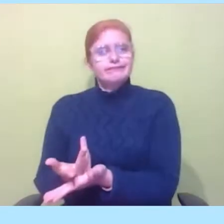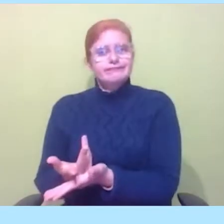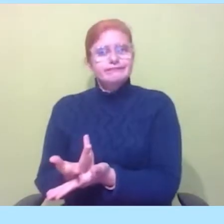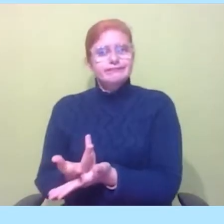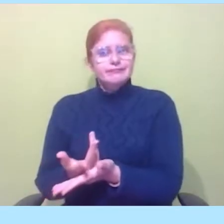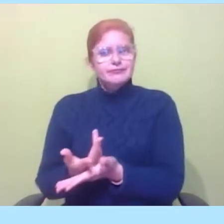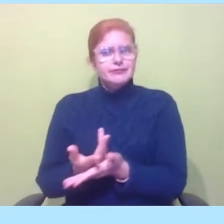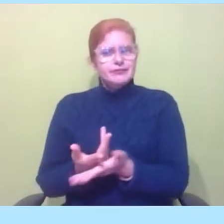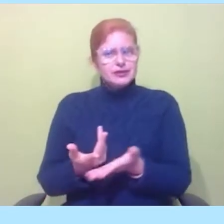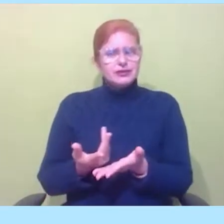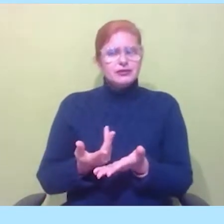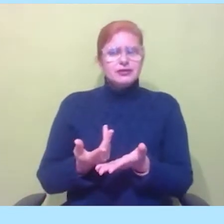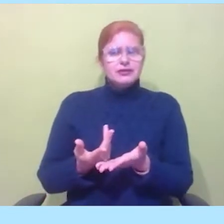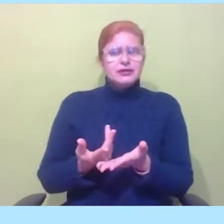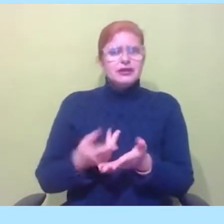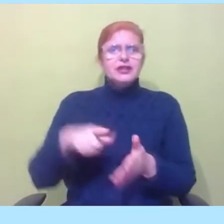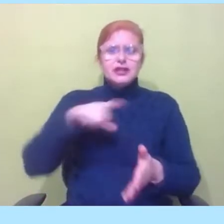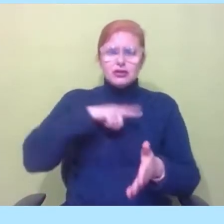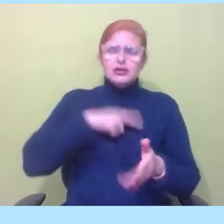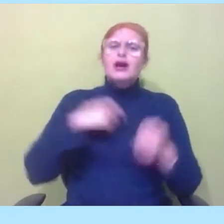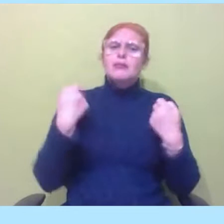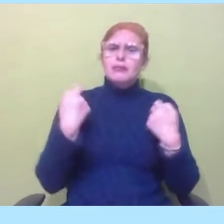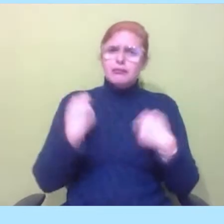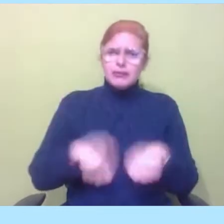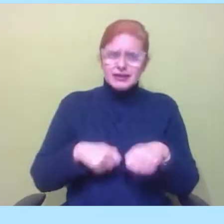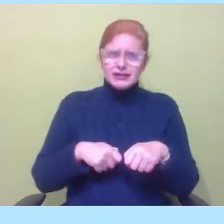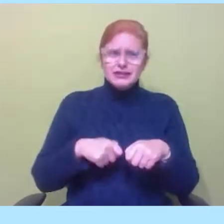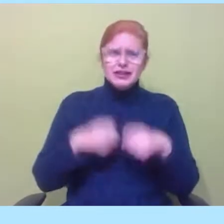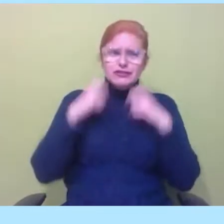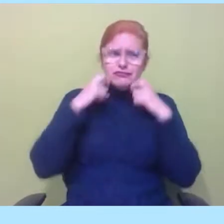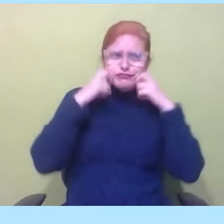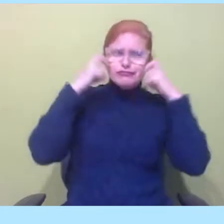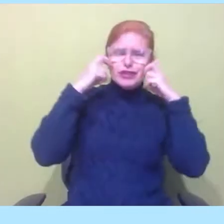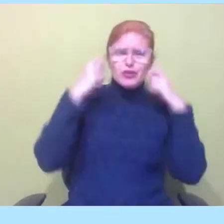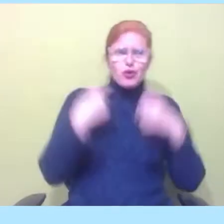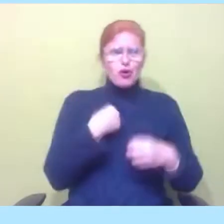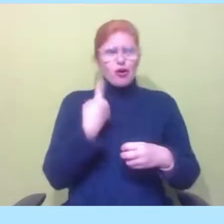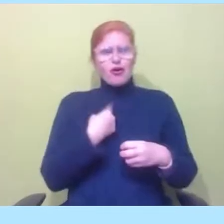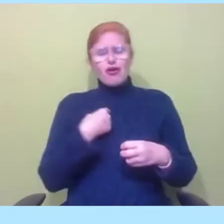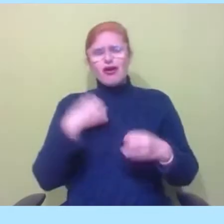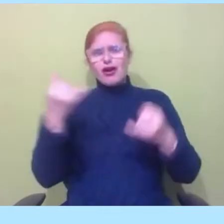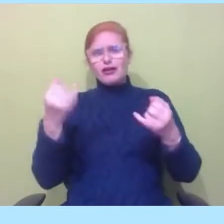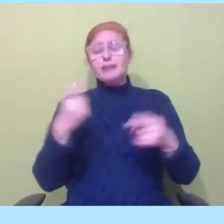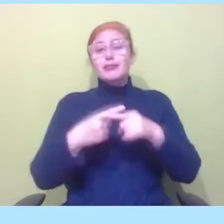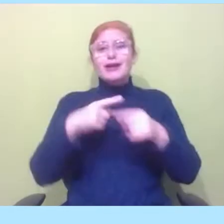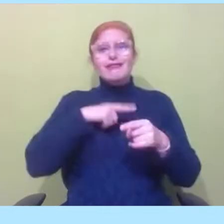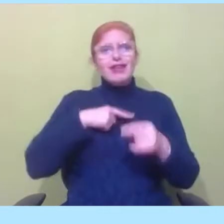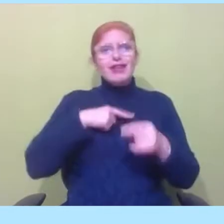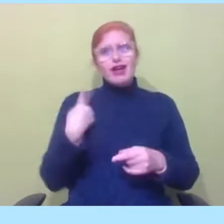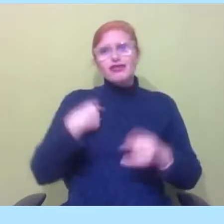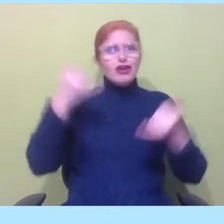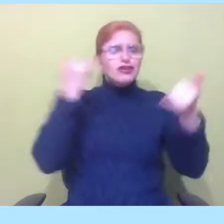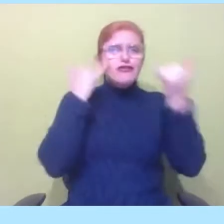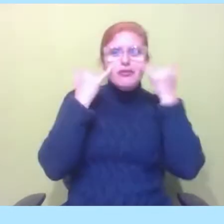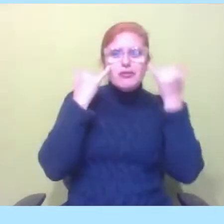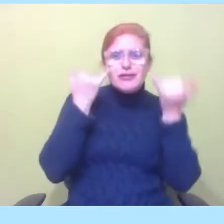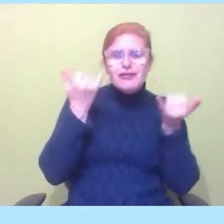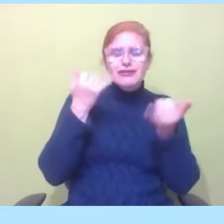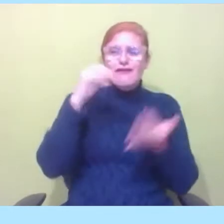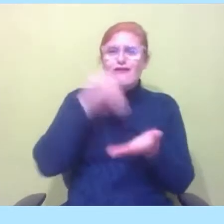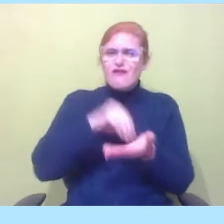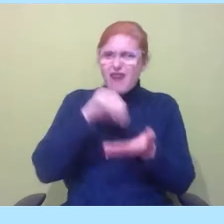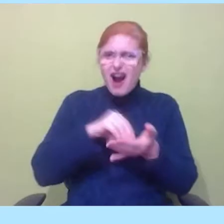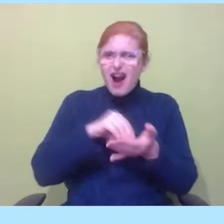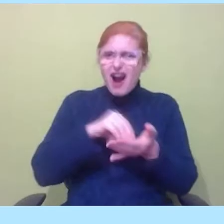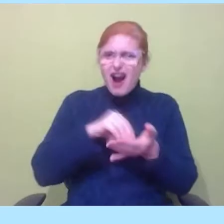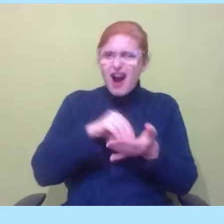de constranger a gente através dessa informação, dessa contra-informação, né? É um processo de desinformação que gera uma